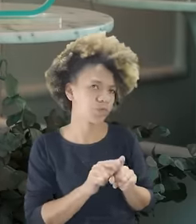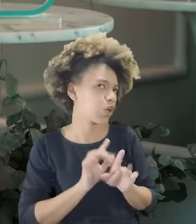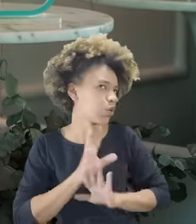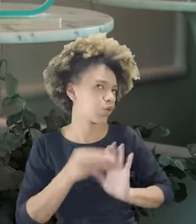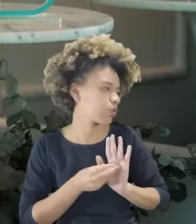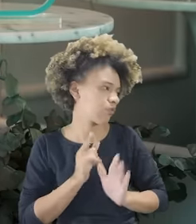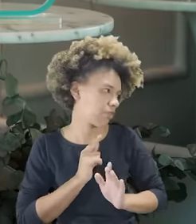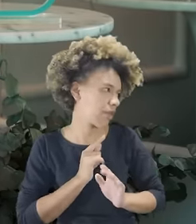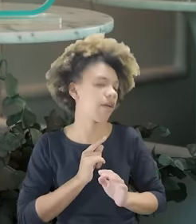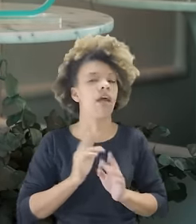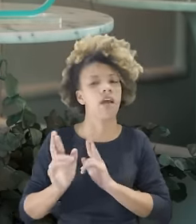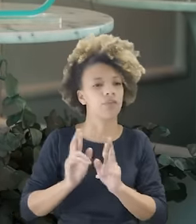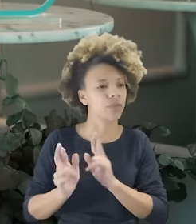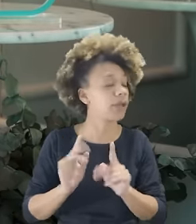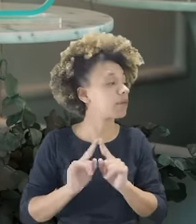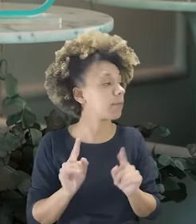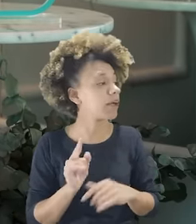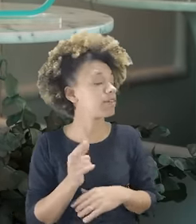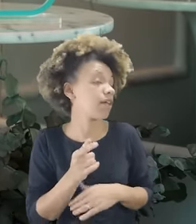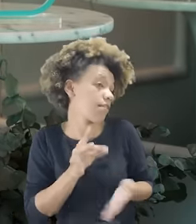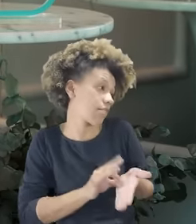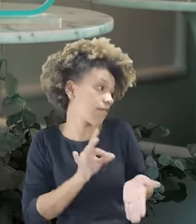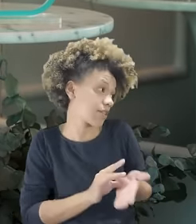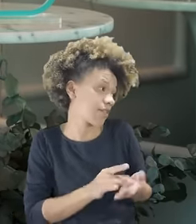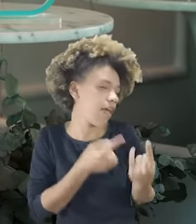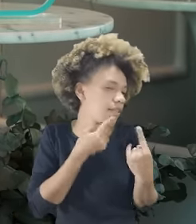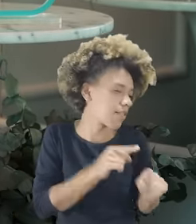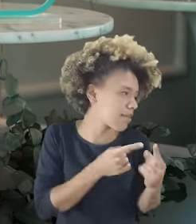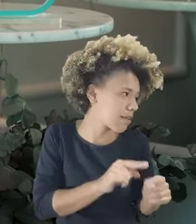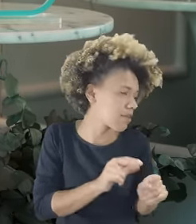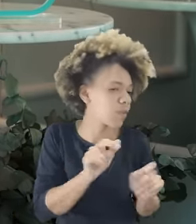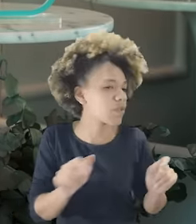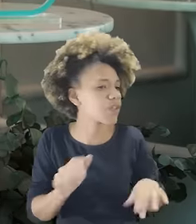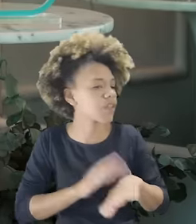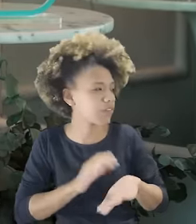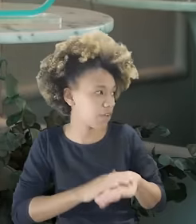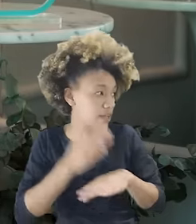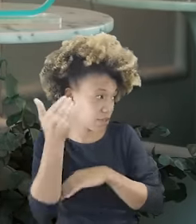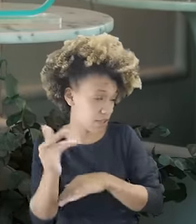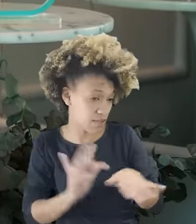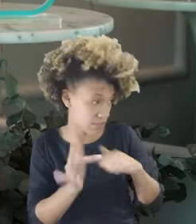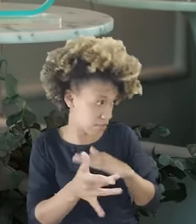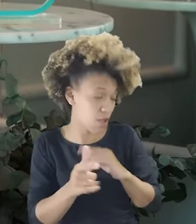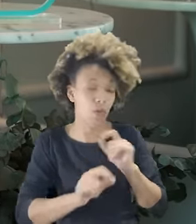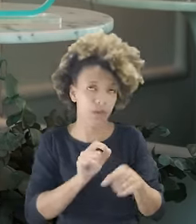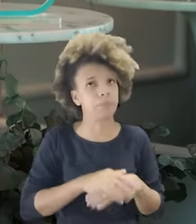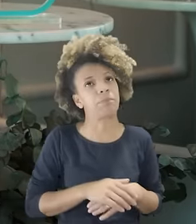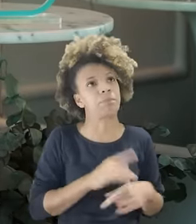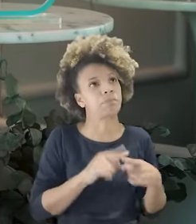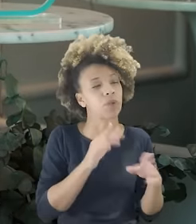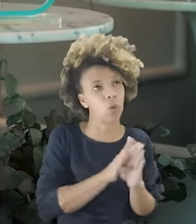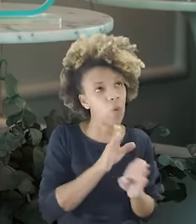todo mundo tem problema relacionamento não tem problema e você na verdade satiriza alguém que faz muito sucesso na rede social que